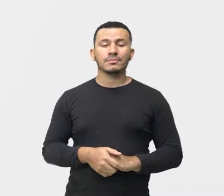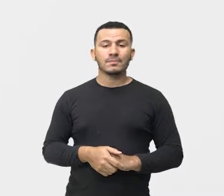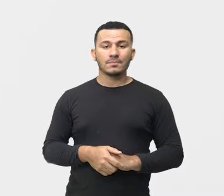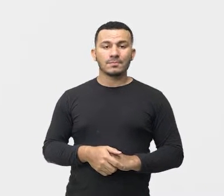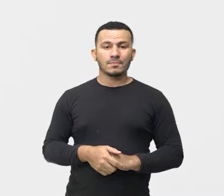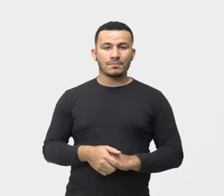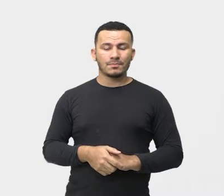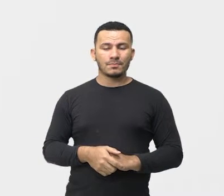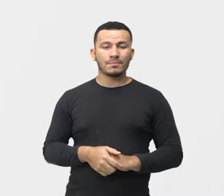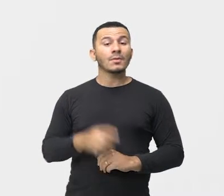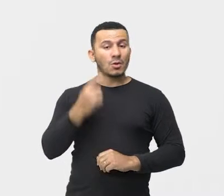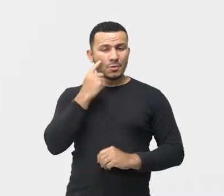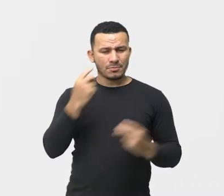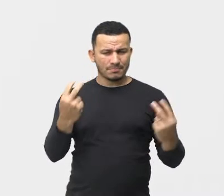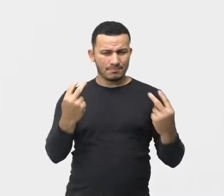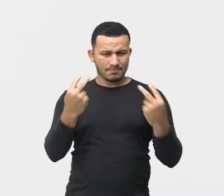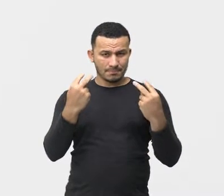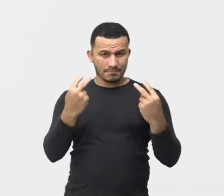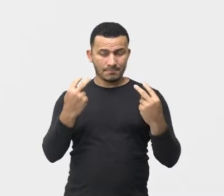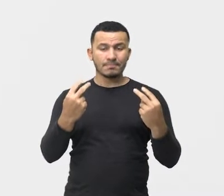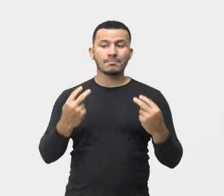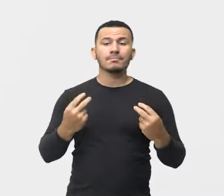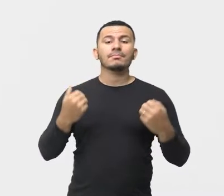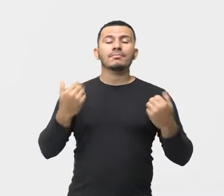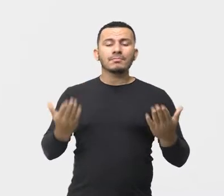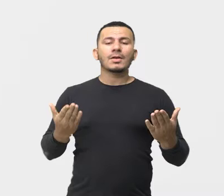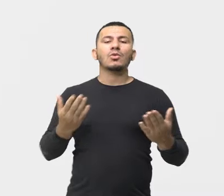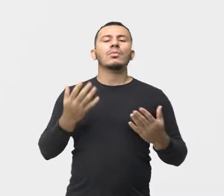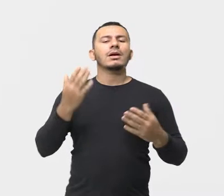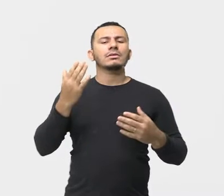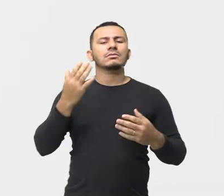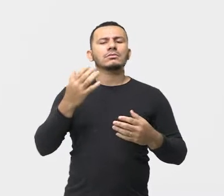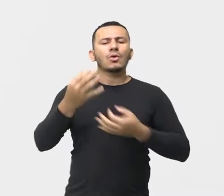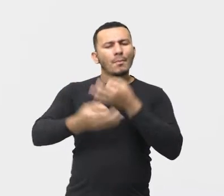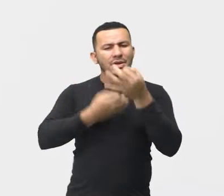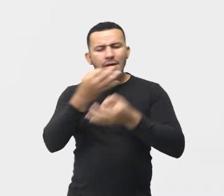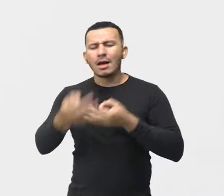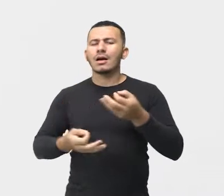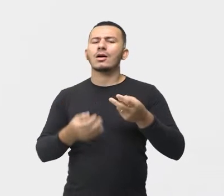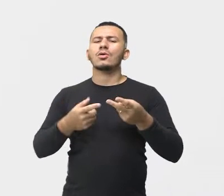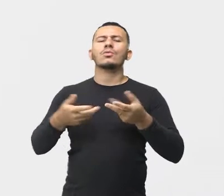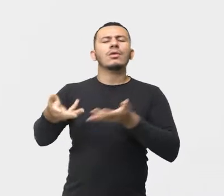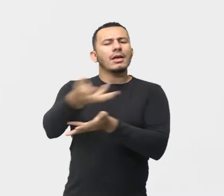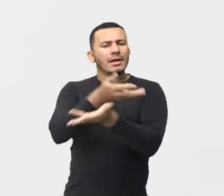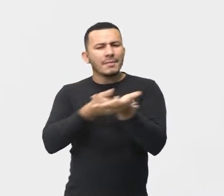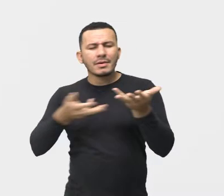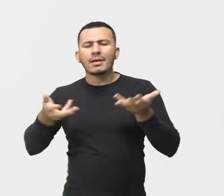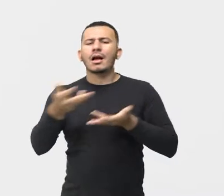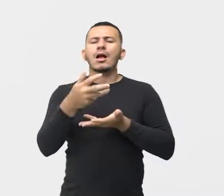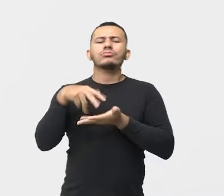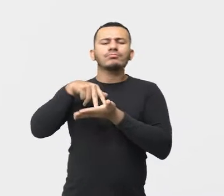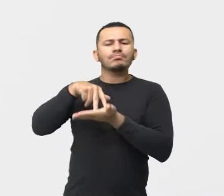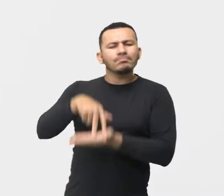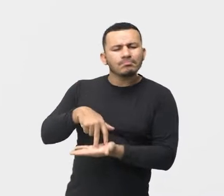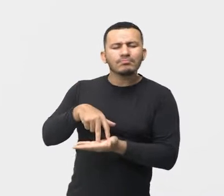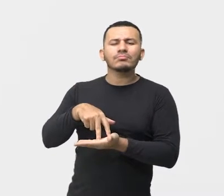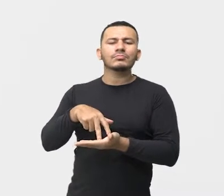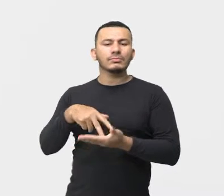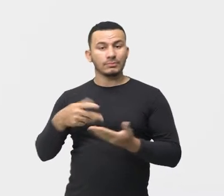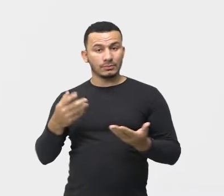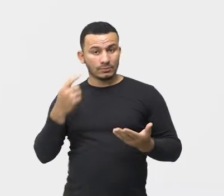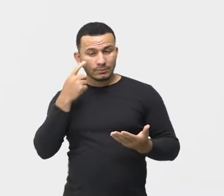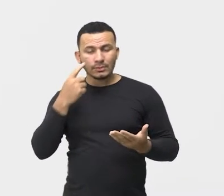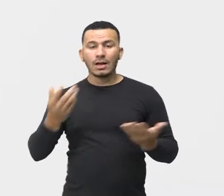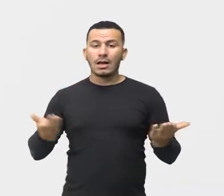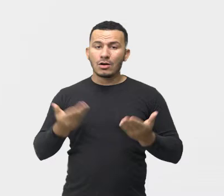aqui com a professora rapidamente, olhem só. Para que você possa emitir opinião, para que a gente possa trabalhar esse processo de emissão de opinião, a